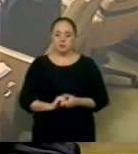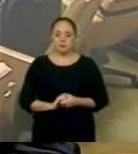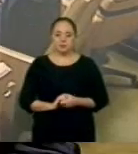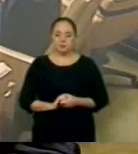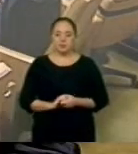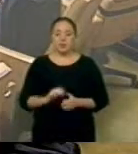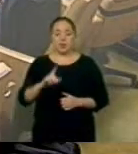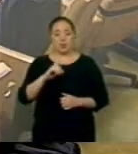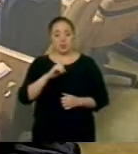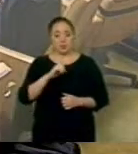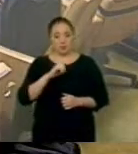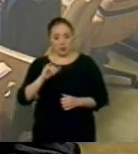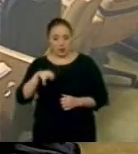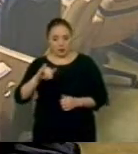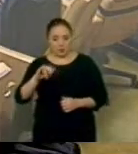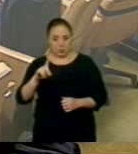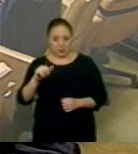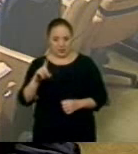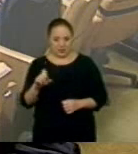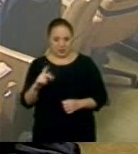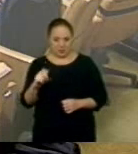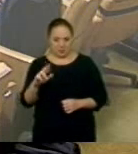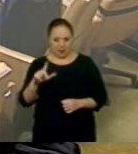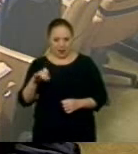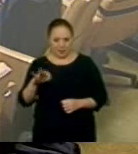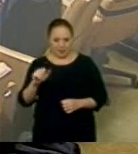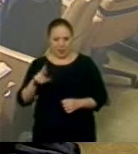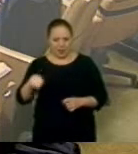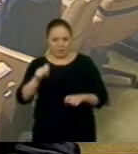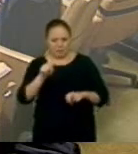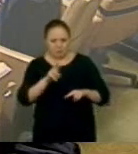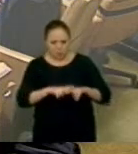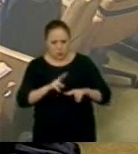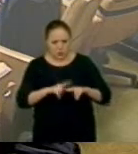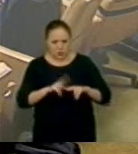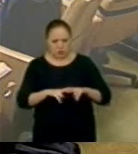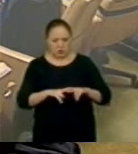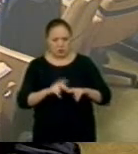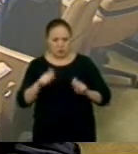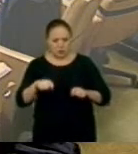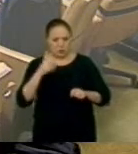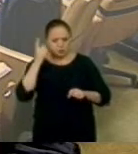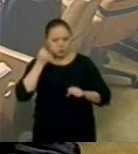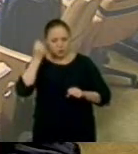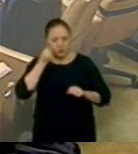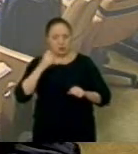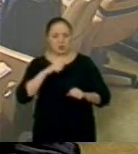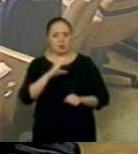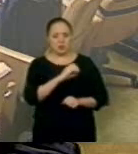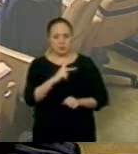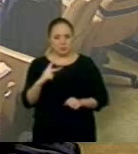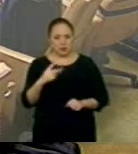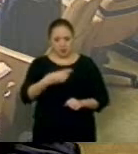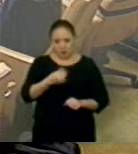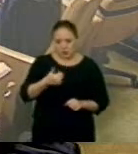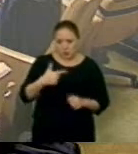Imunidade Parlamentar, é possível a prisão preventiva do parlamentar, expressa no artigo 312 do Código de Processo Penal?